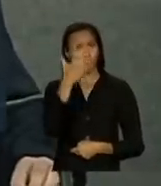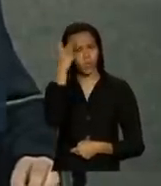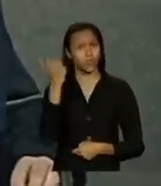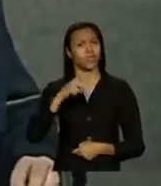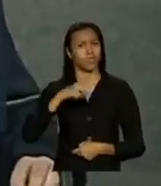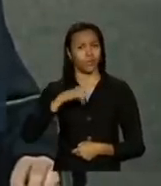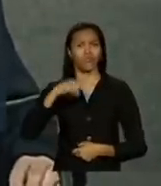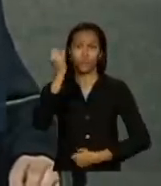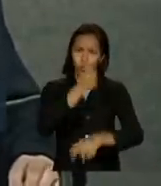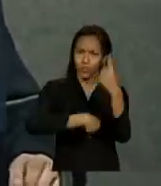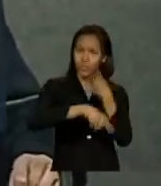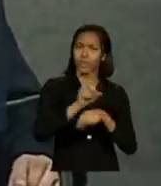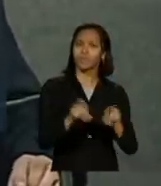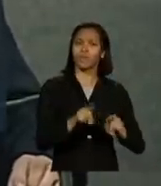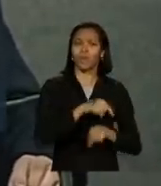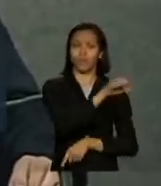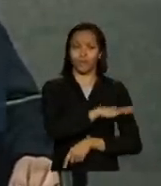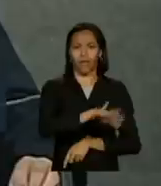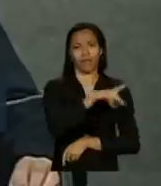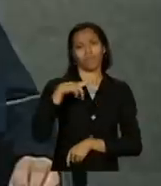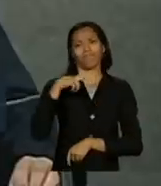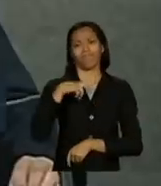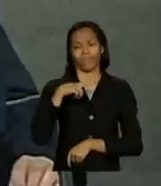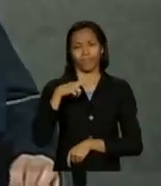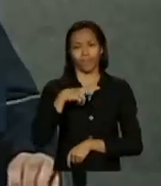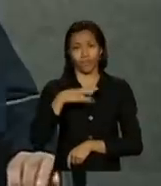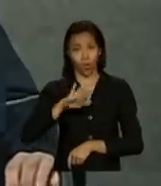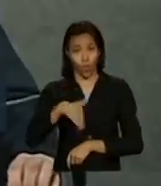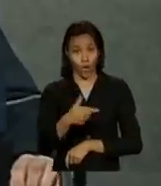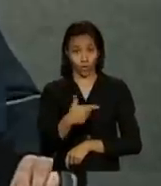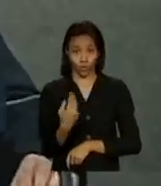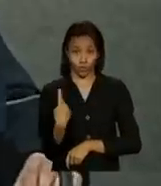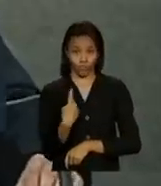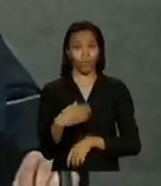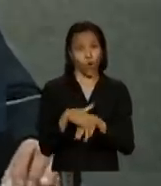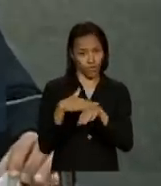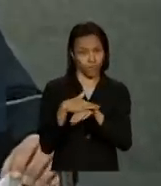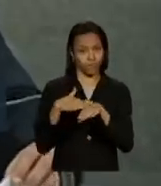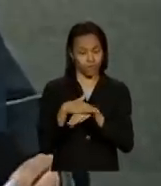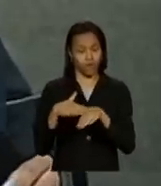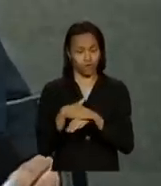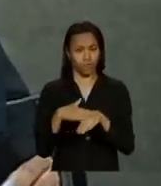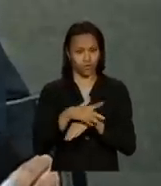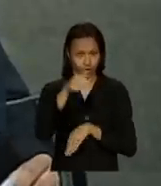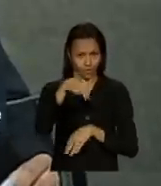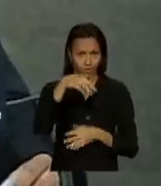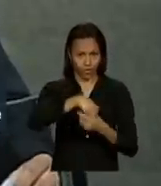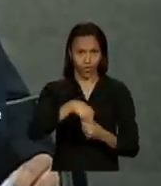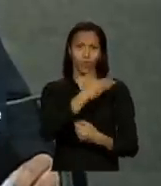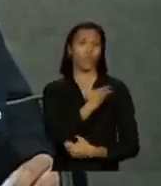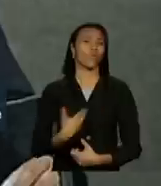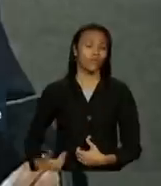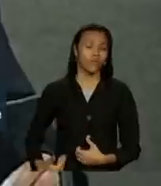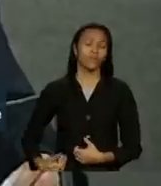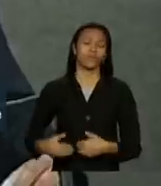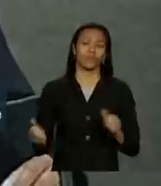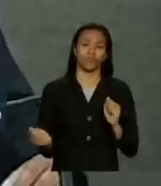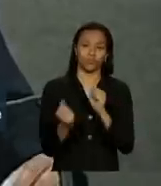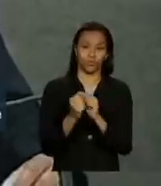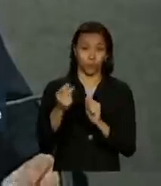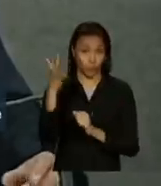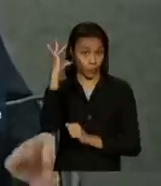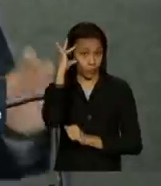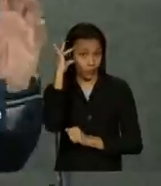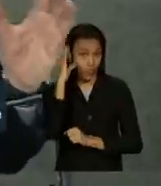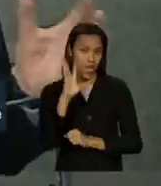vida privada Tá certo porque quando conversávamos sobre a aqui dentro do governo com a presidente do tipo de